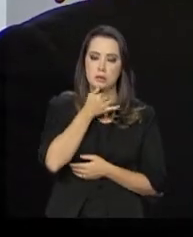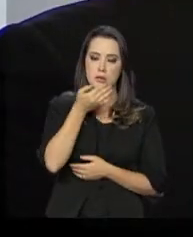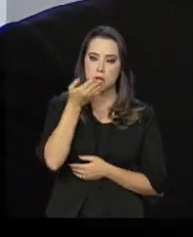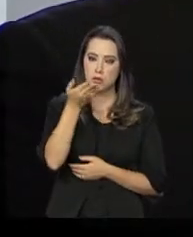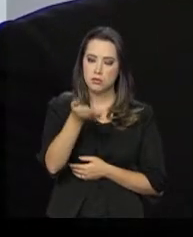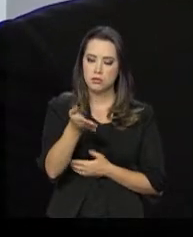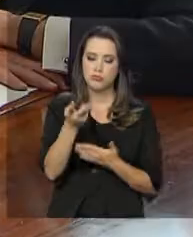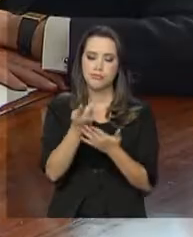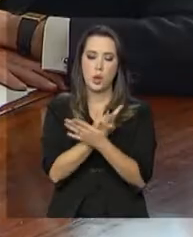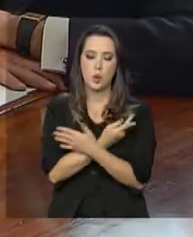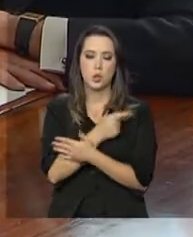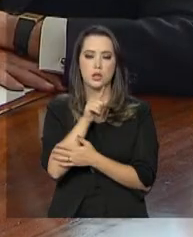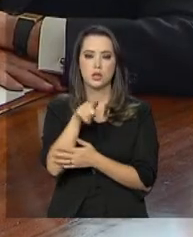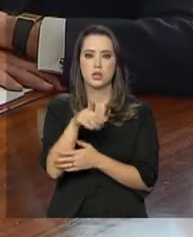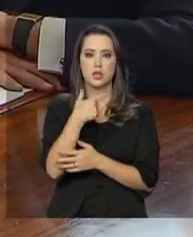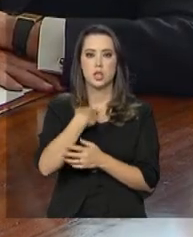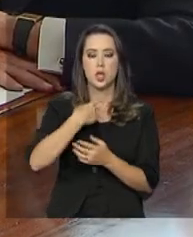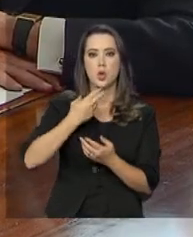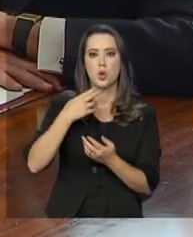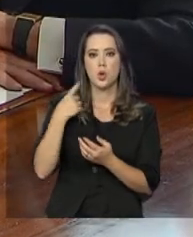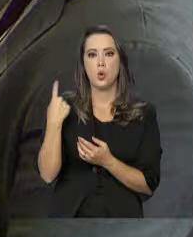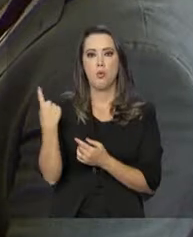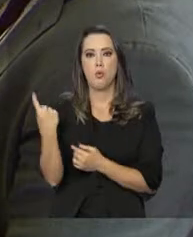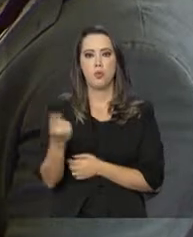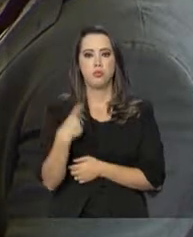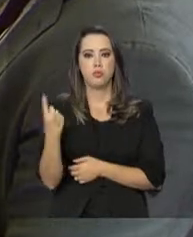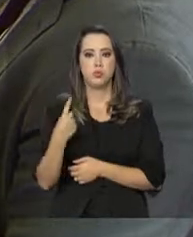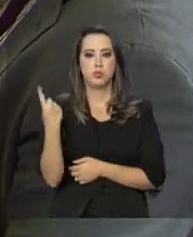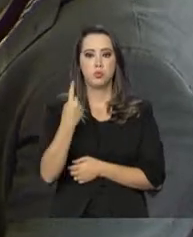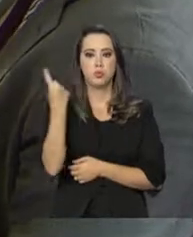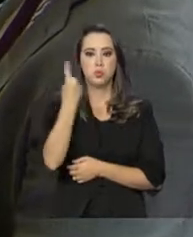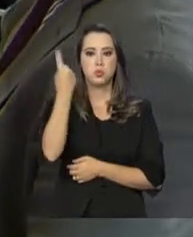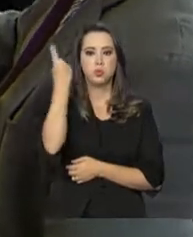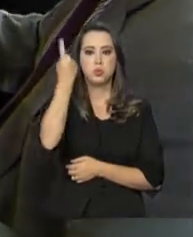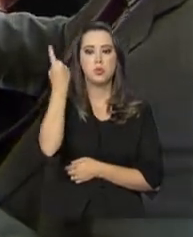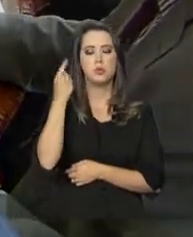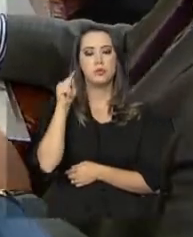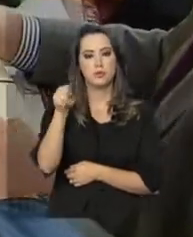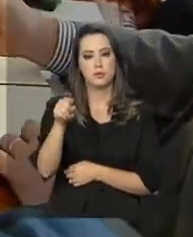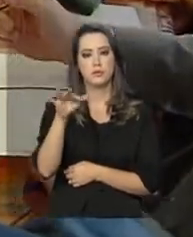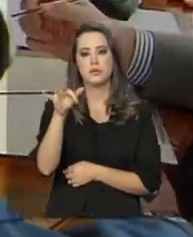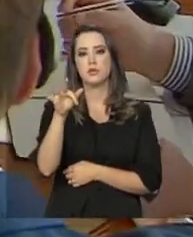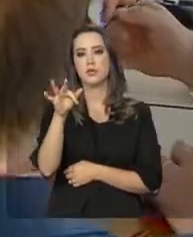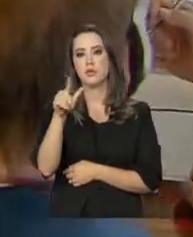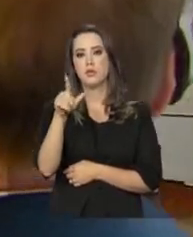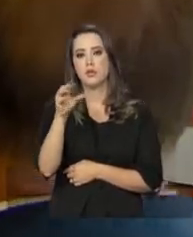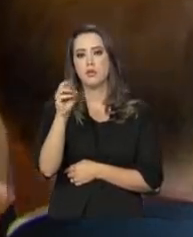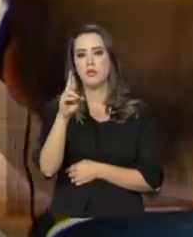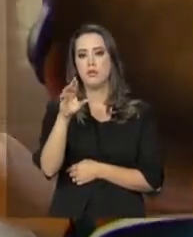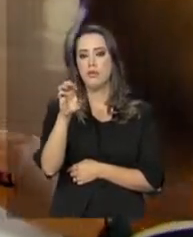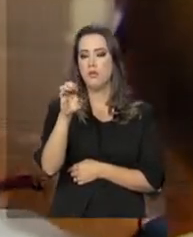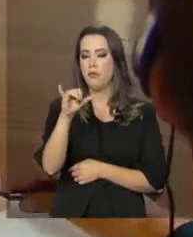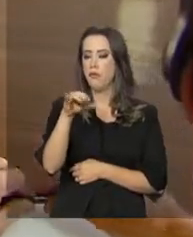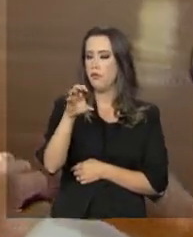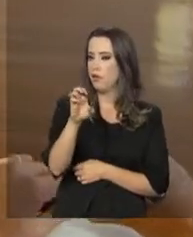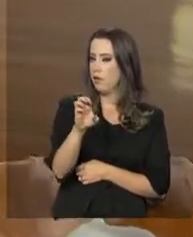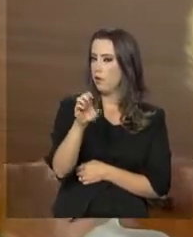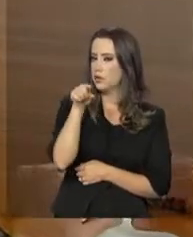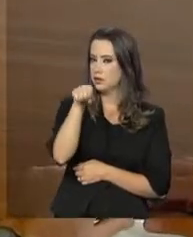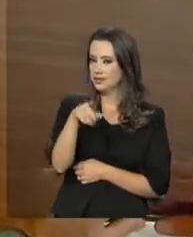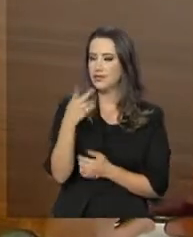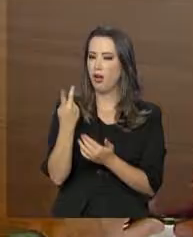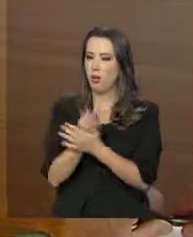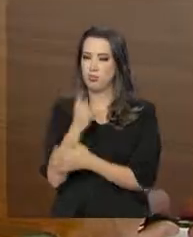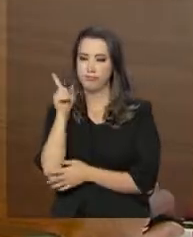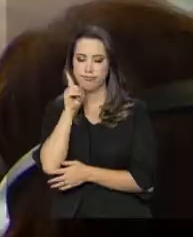provocadas pelo furacão flores e também pelos estragos causados nos estados unidos o presidente michel temer